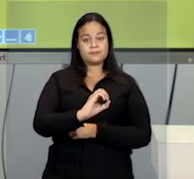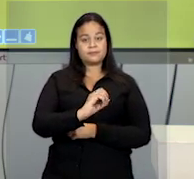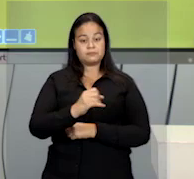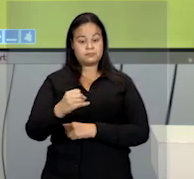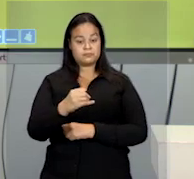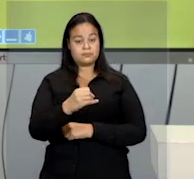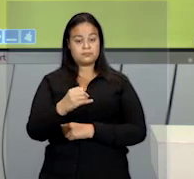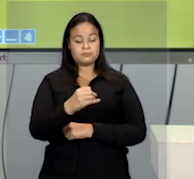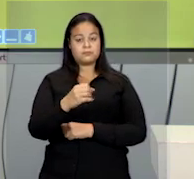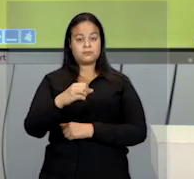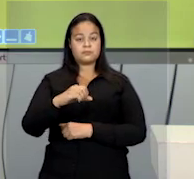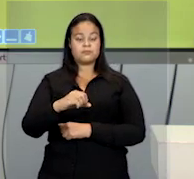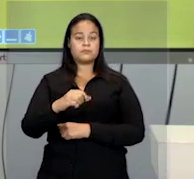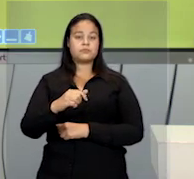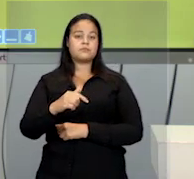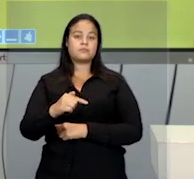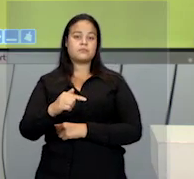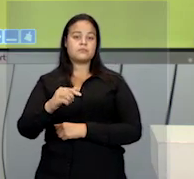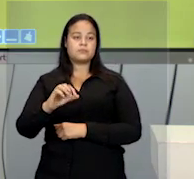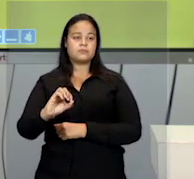780, que vai dar